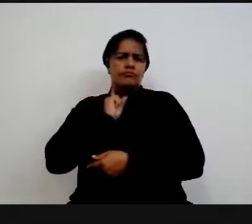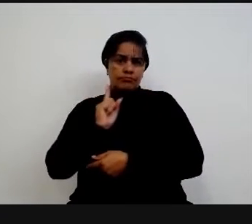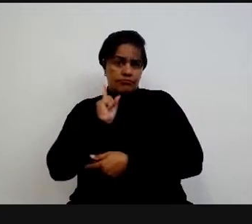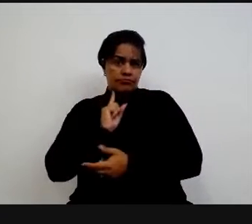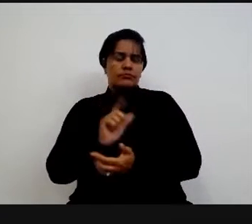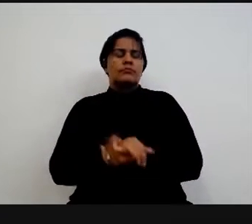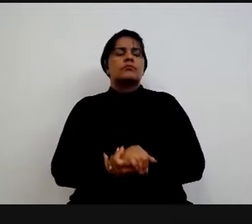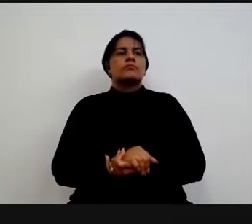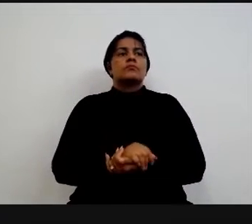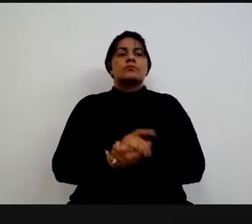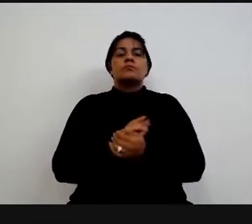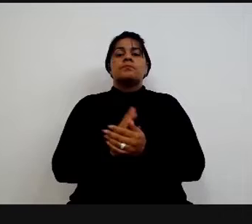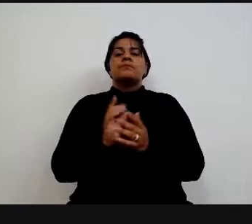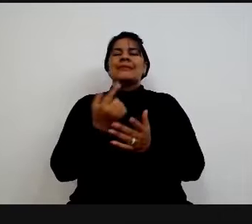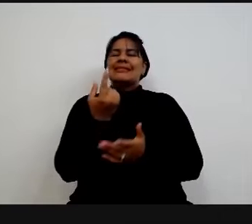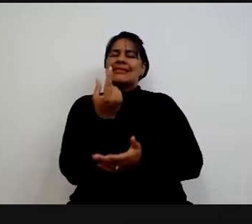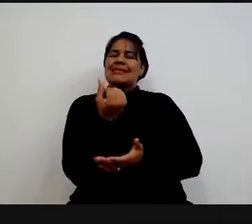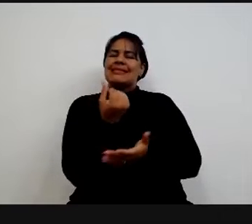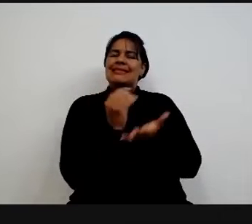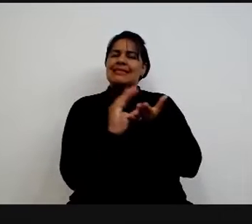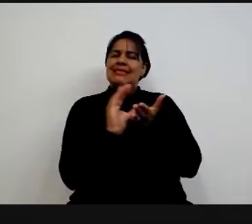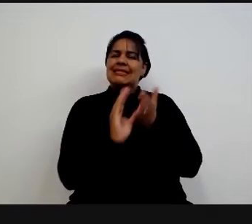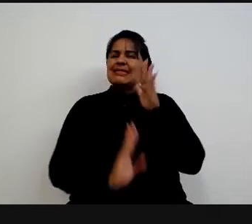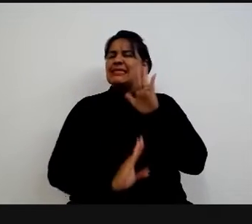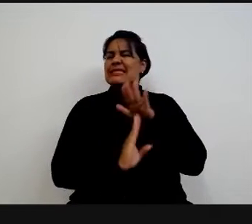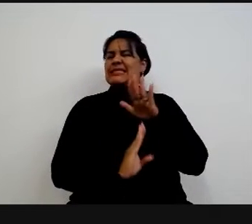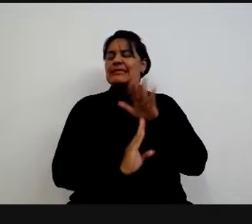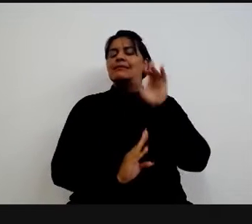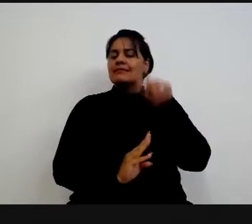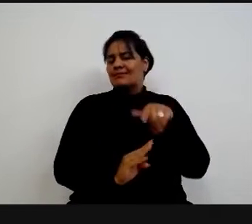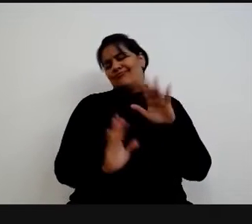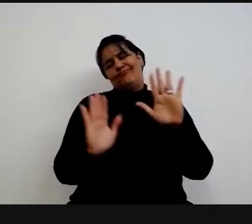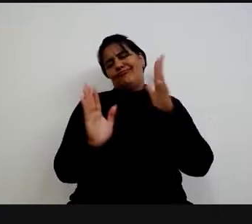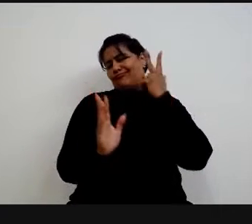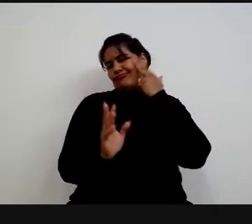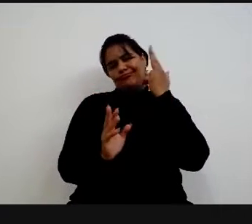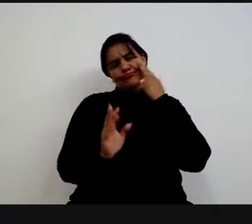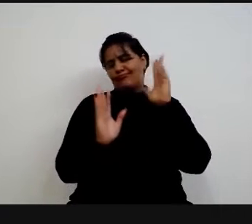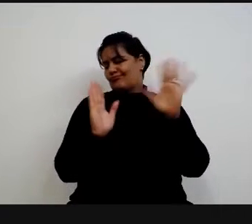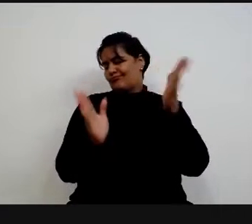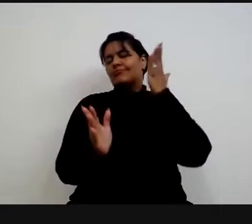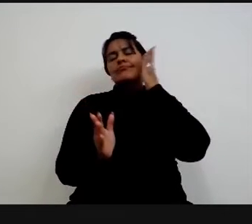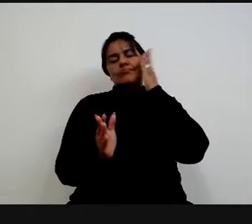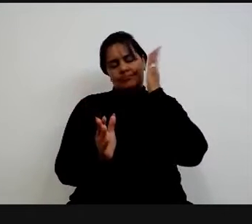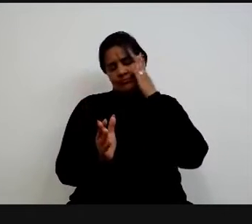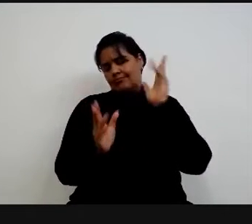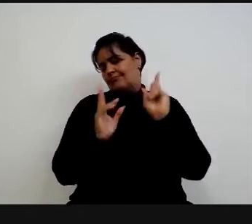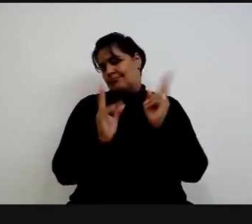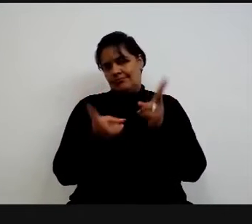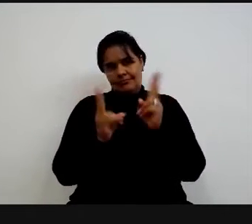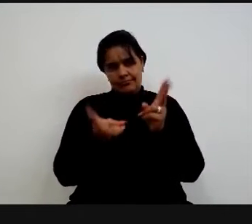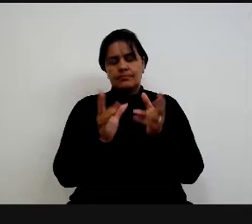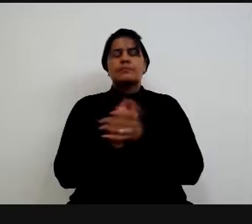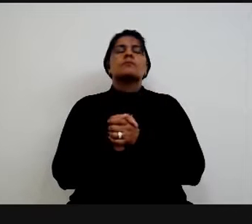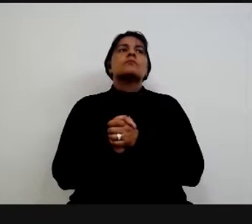das limitações orçamentárias também, isso é algo que não é um desafio novo também,